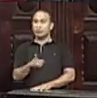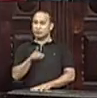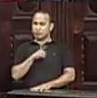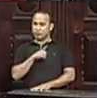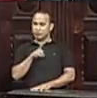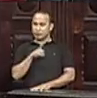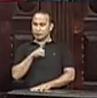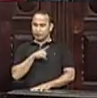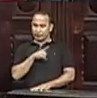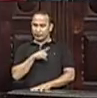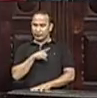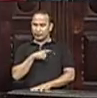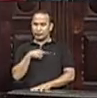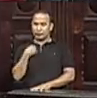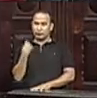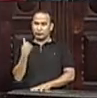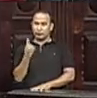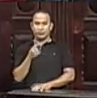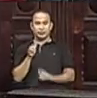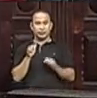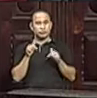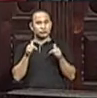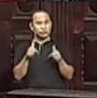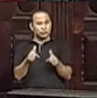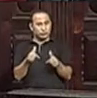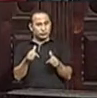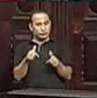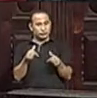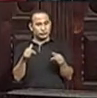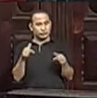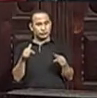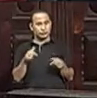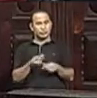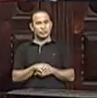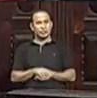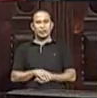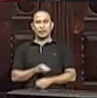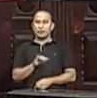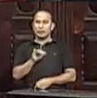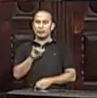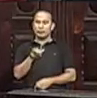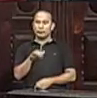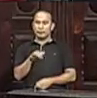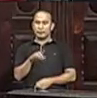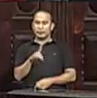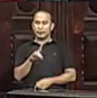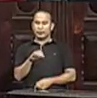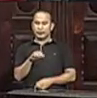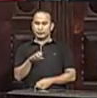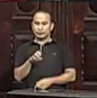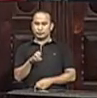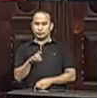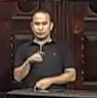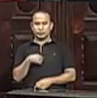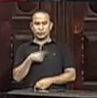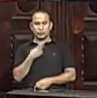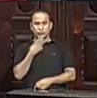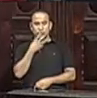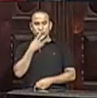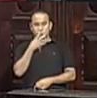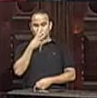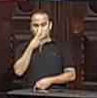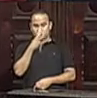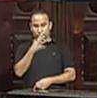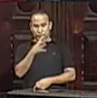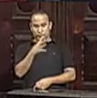tivemos nossa ação direta de inconstitucionalidade julgada pelo